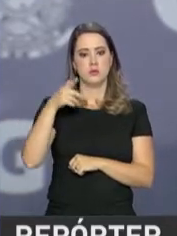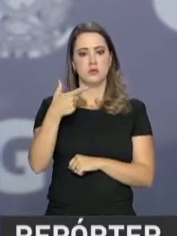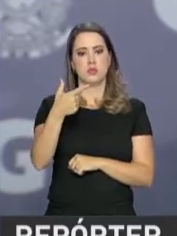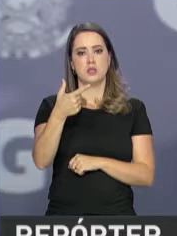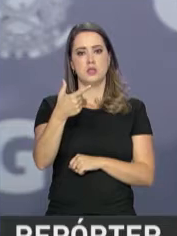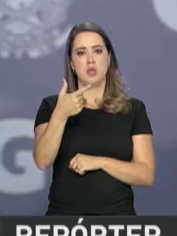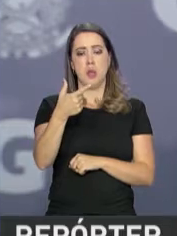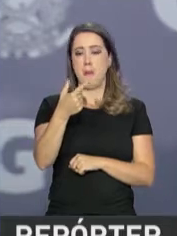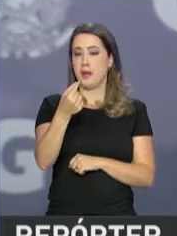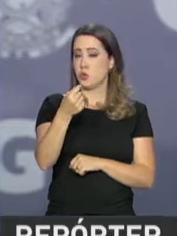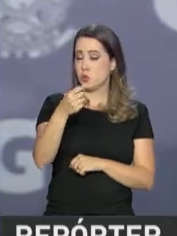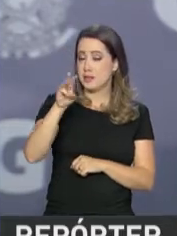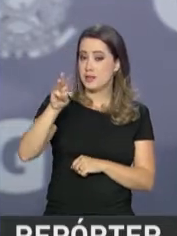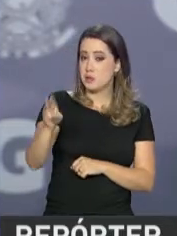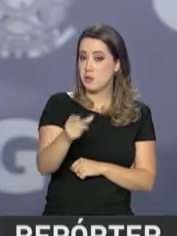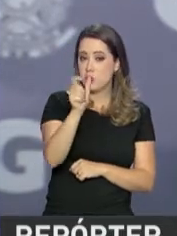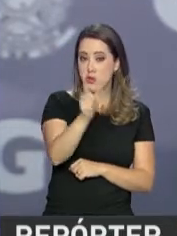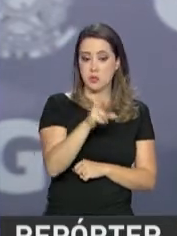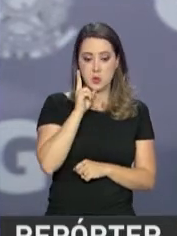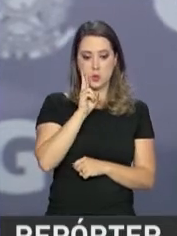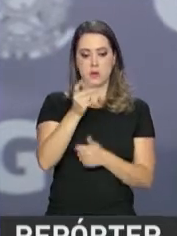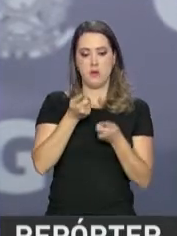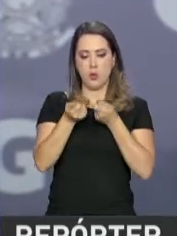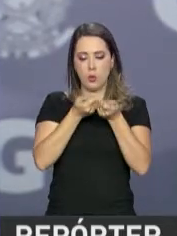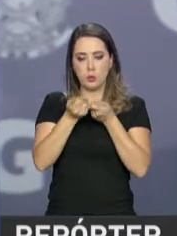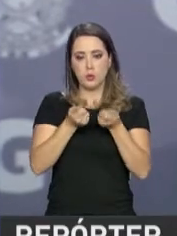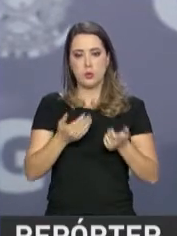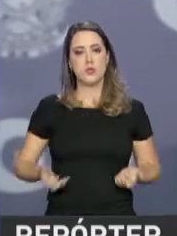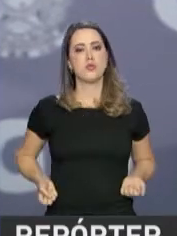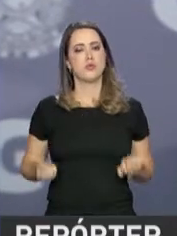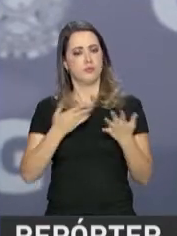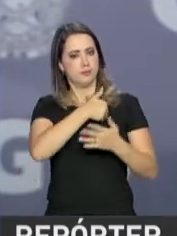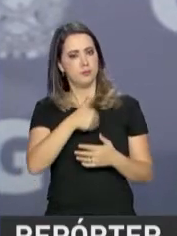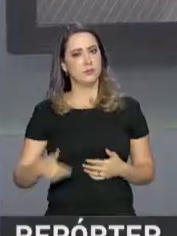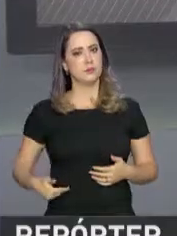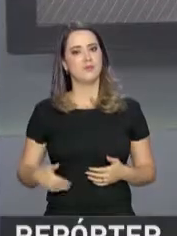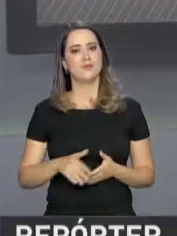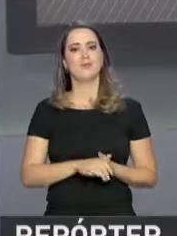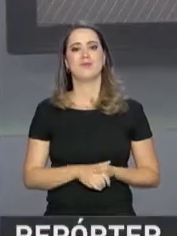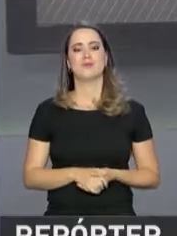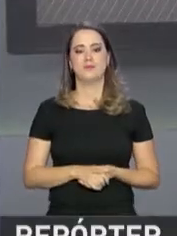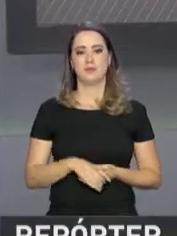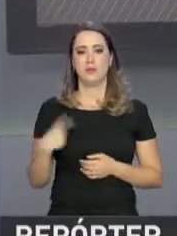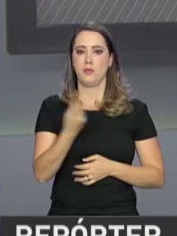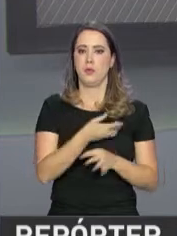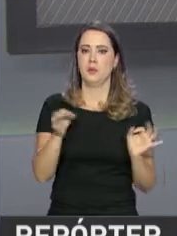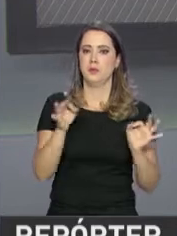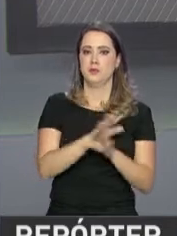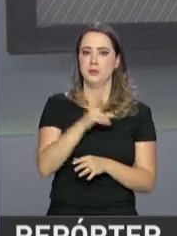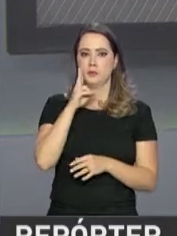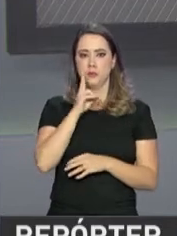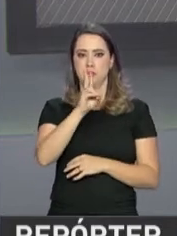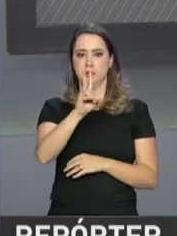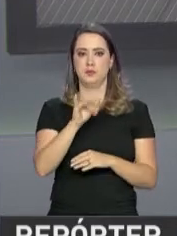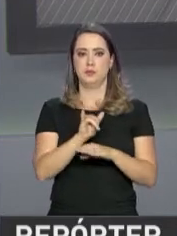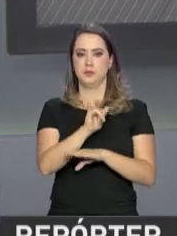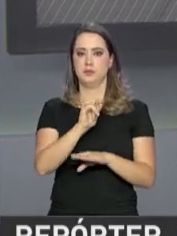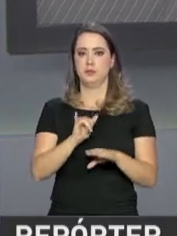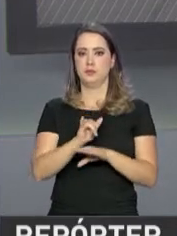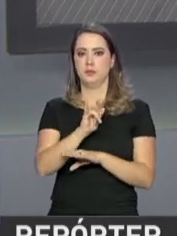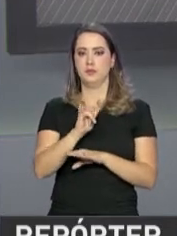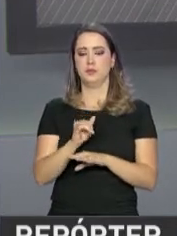200 milhões de auditores olhando os recursos públicos é essencial para que a gente tenha um país mais justo. Nós ficamos por aqui. Você pode rever